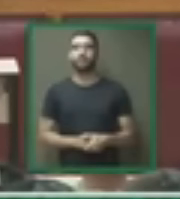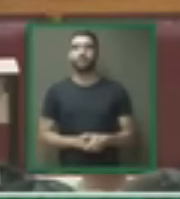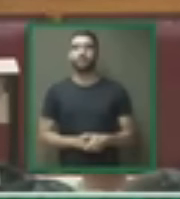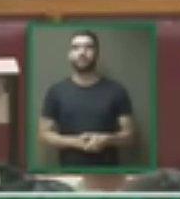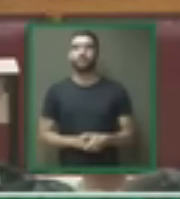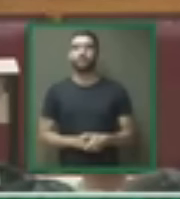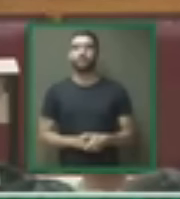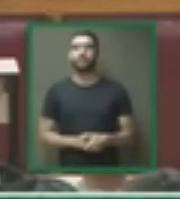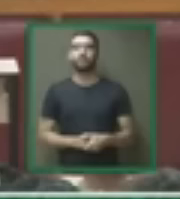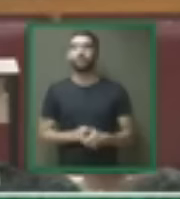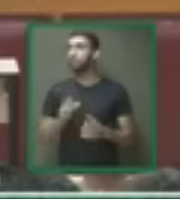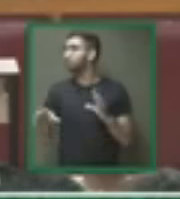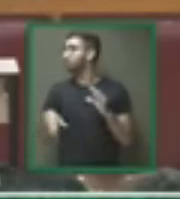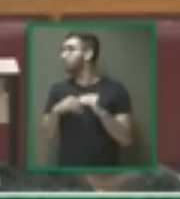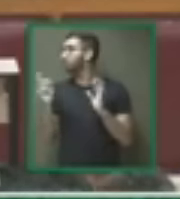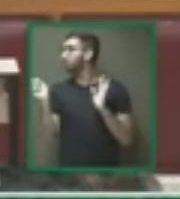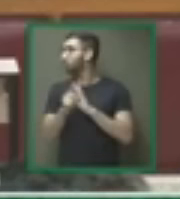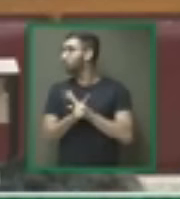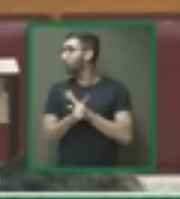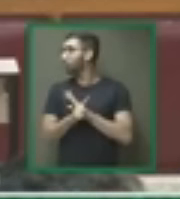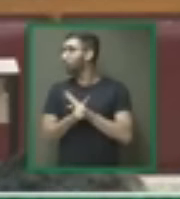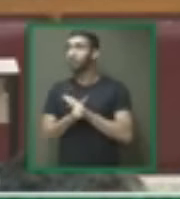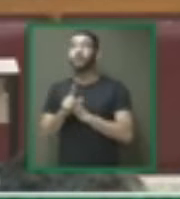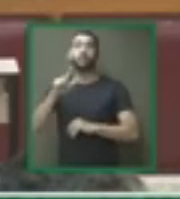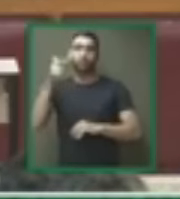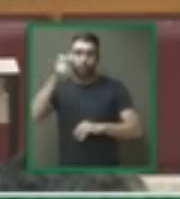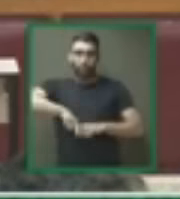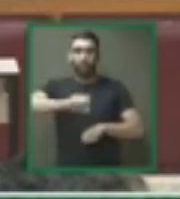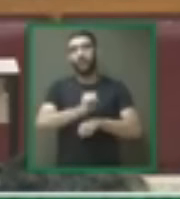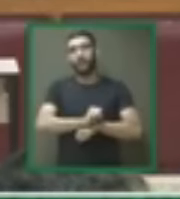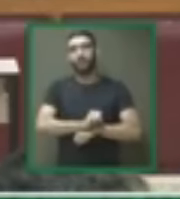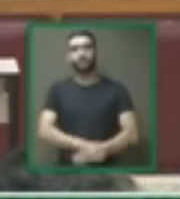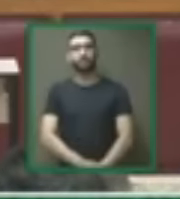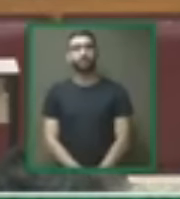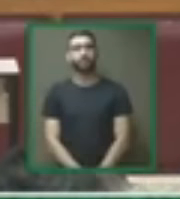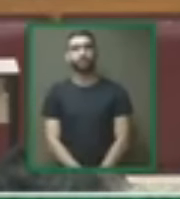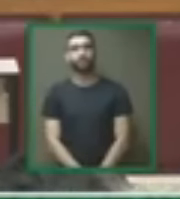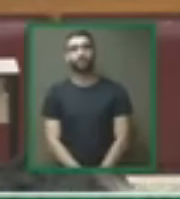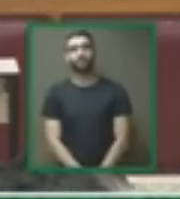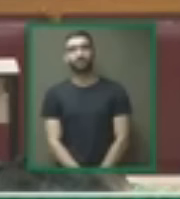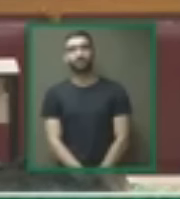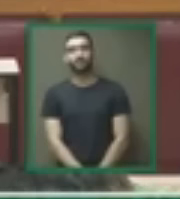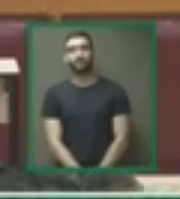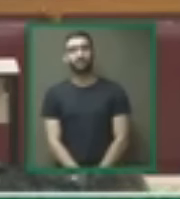Mais uma pergunta? Eu vou pedir novamente uma pausa, Gustavo.